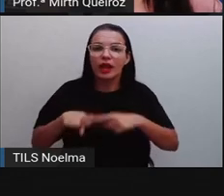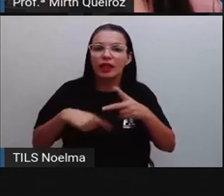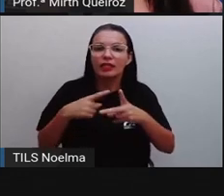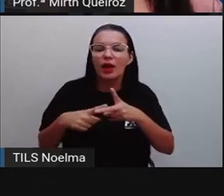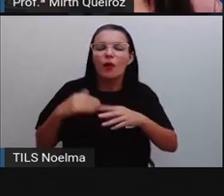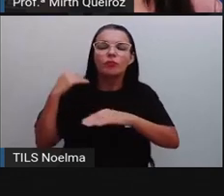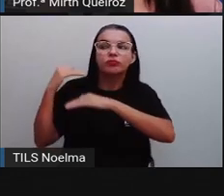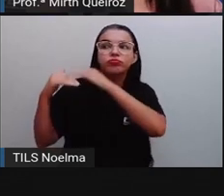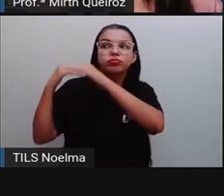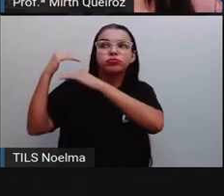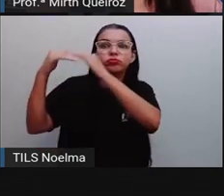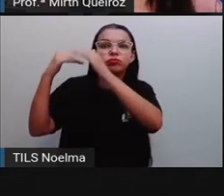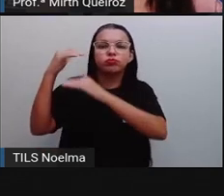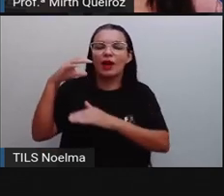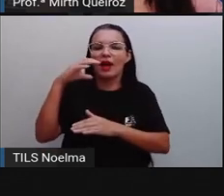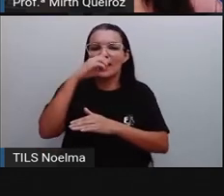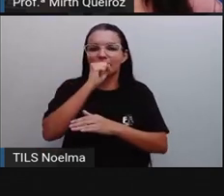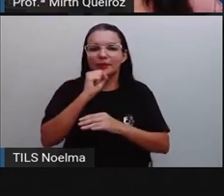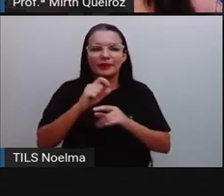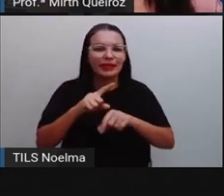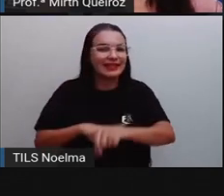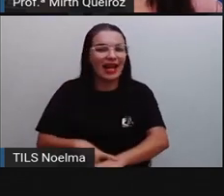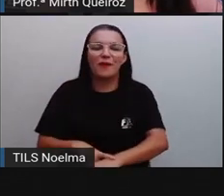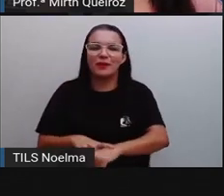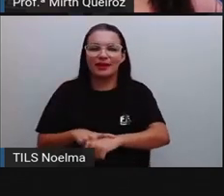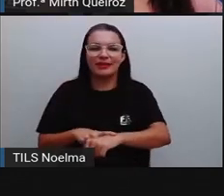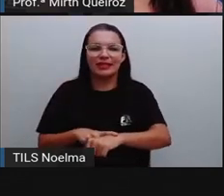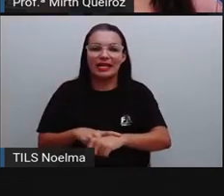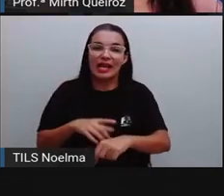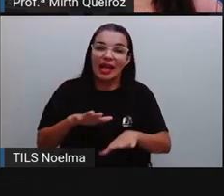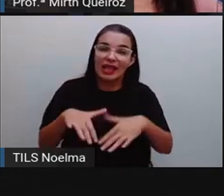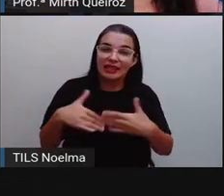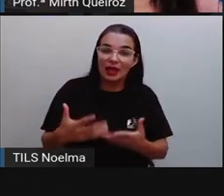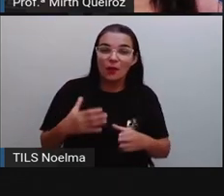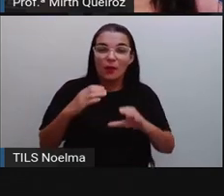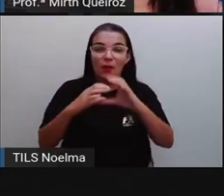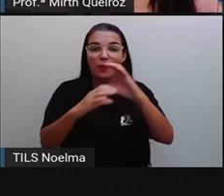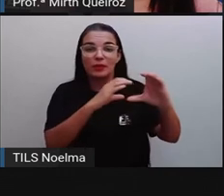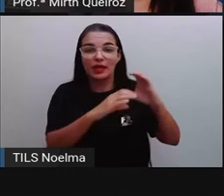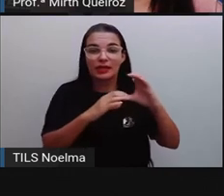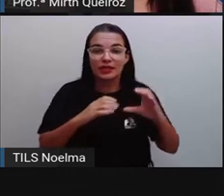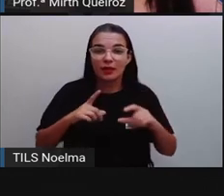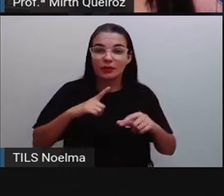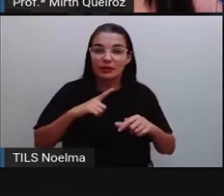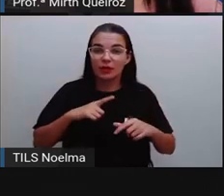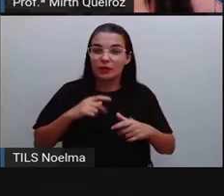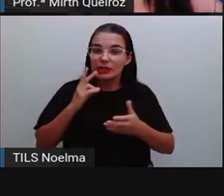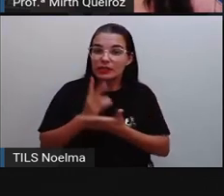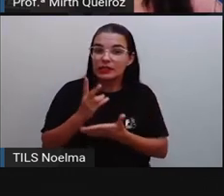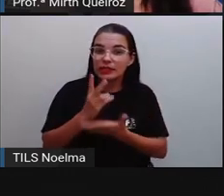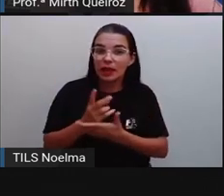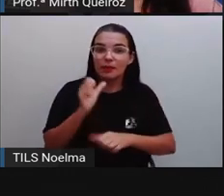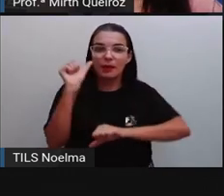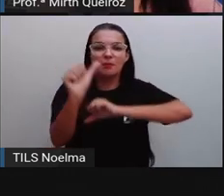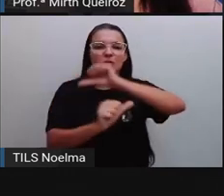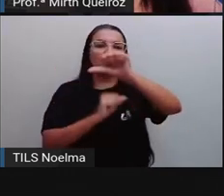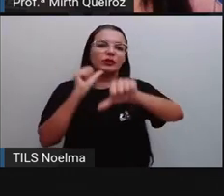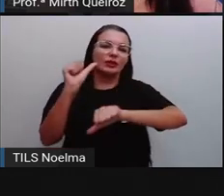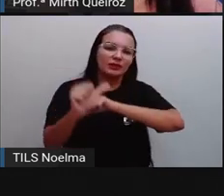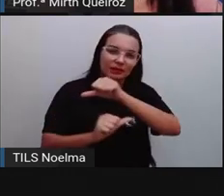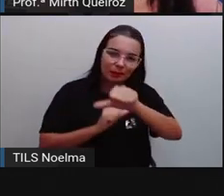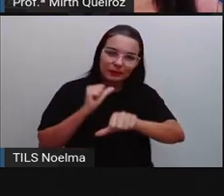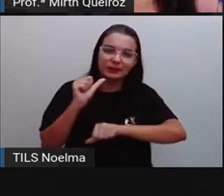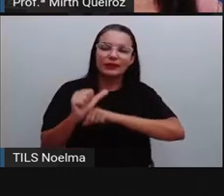evolução se torna quase instantânea. Sendo assim, os meios de comunicação estão e estarão sempre